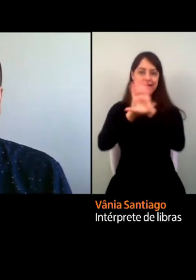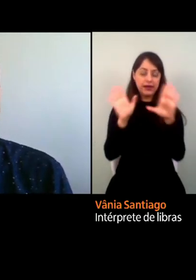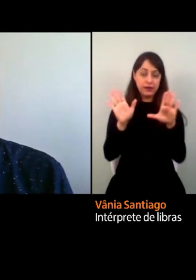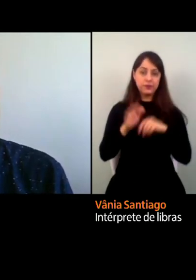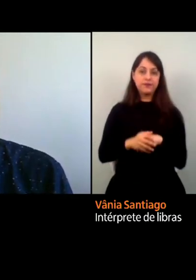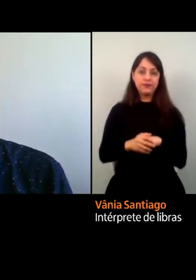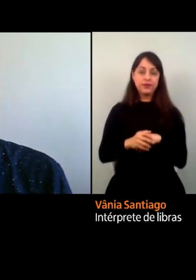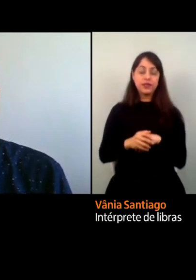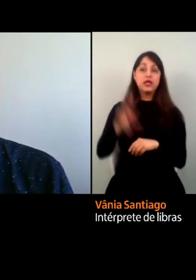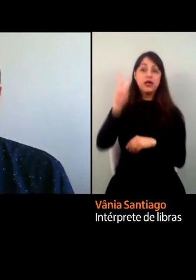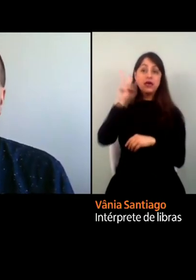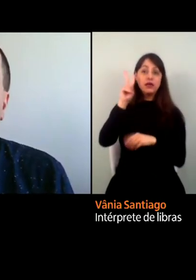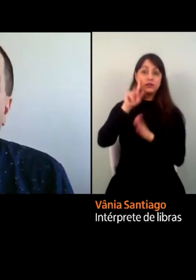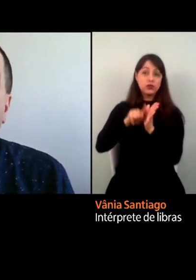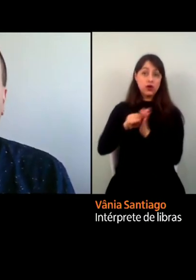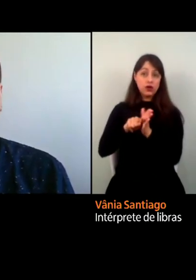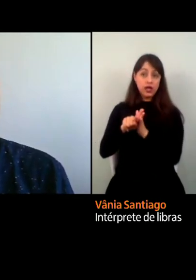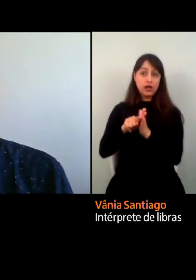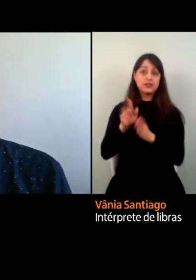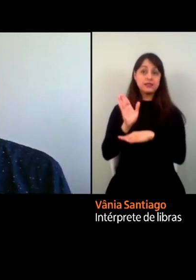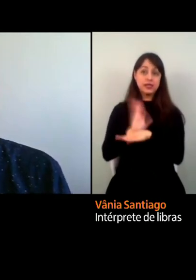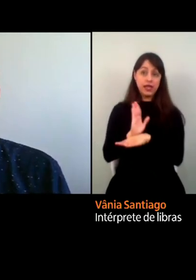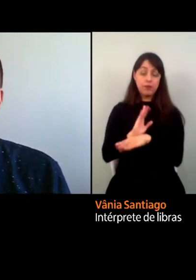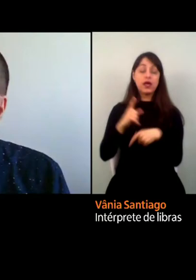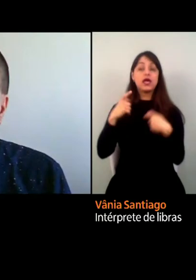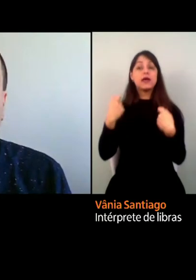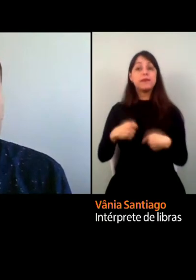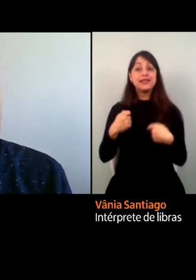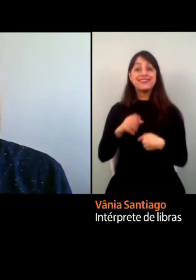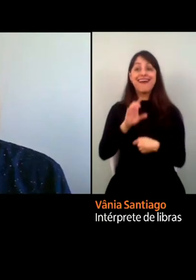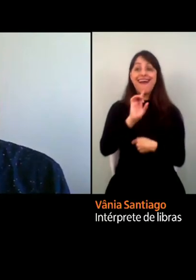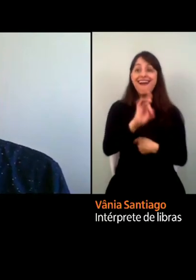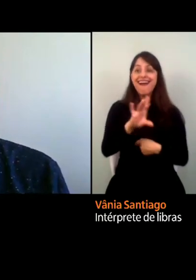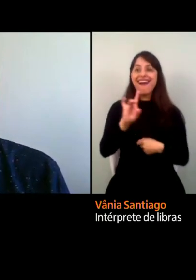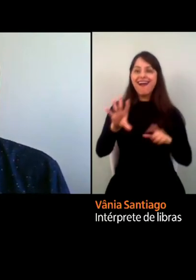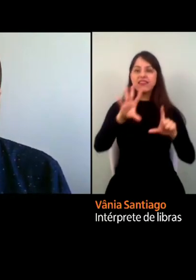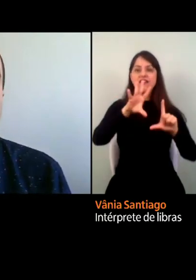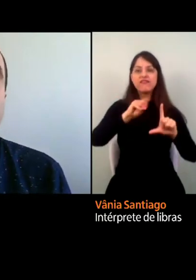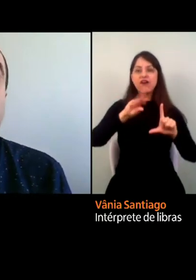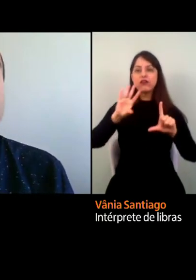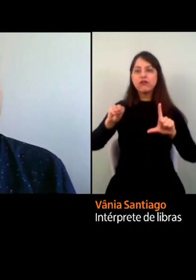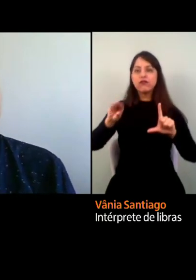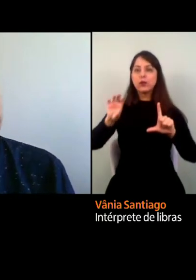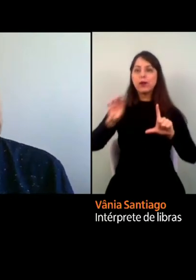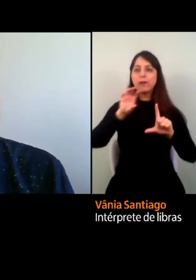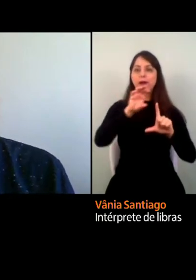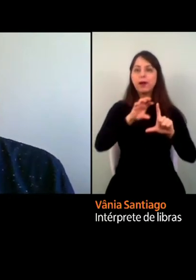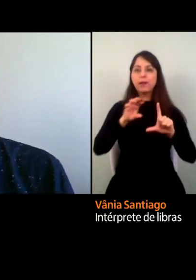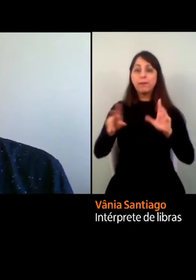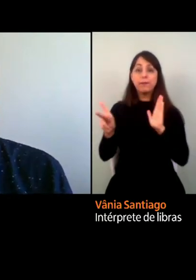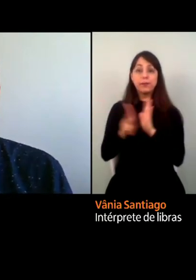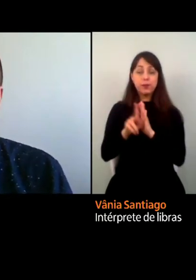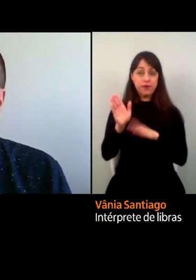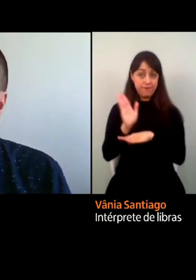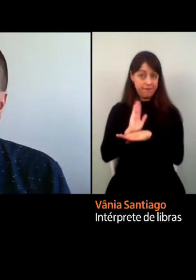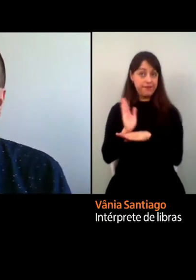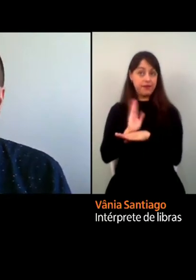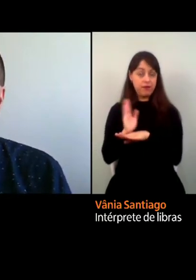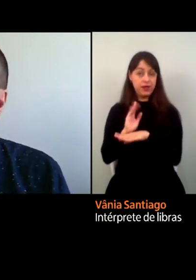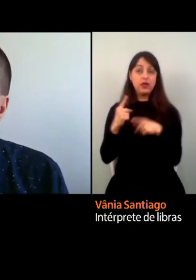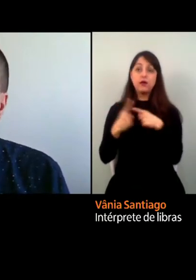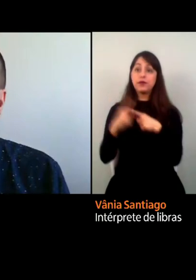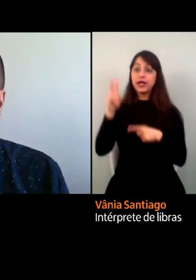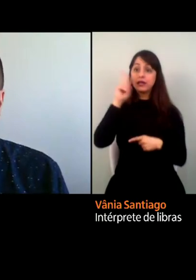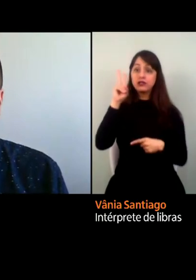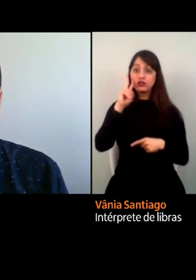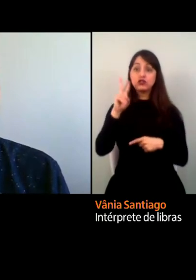se responsabilizar por cada fotograma de todo filme existente, pois a história do cinema